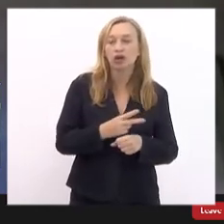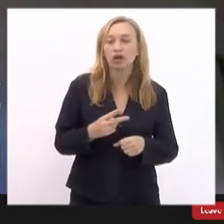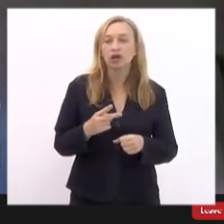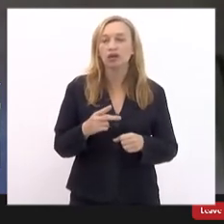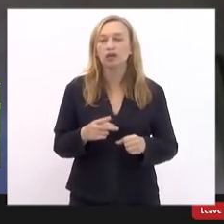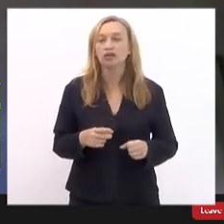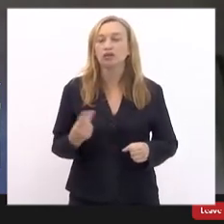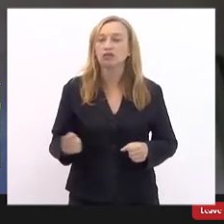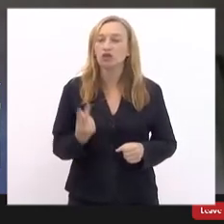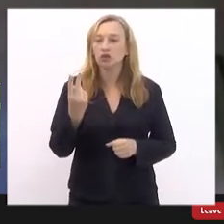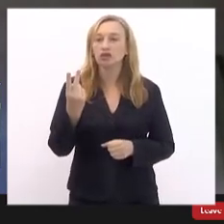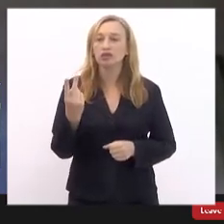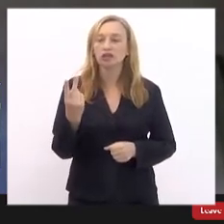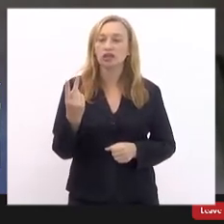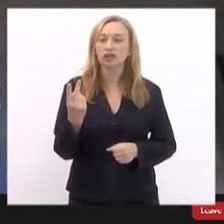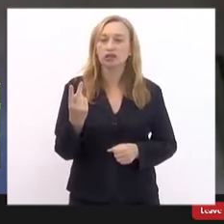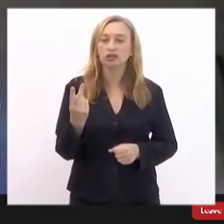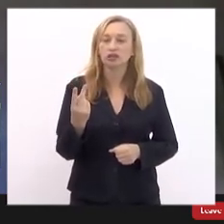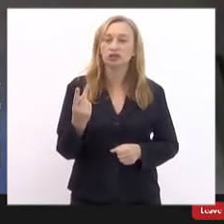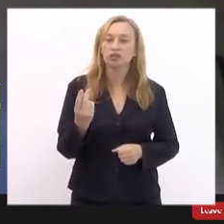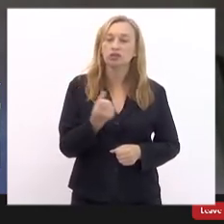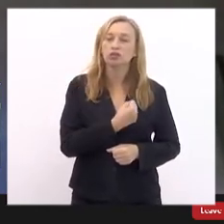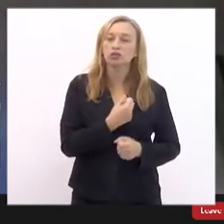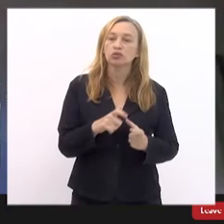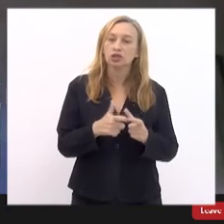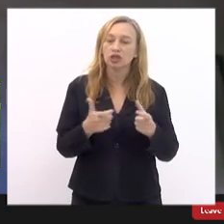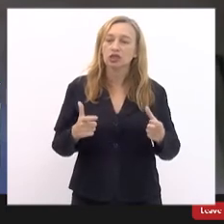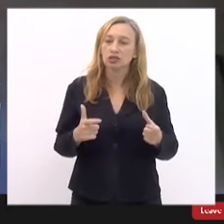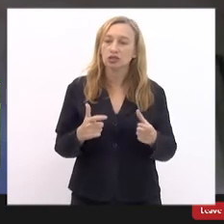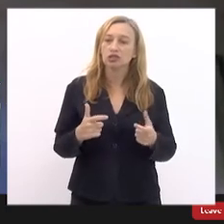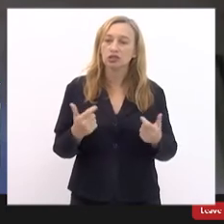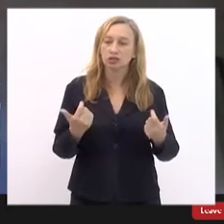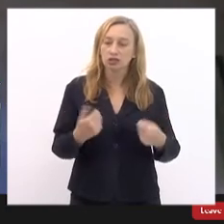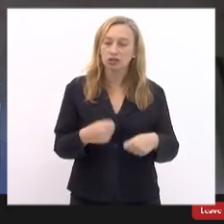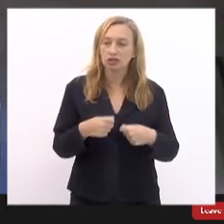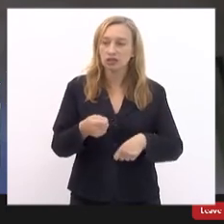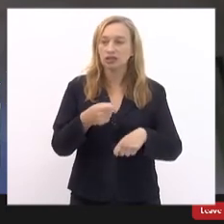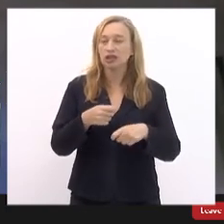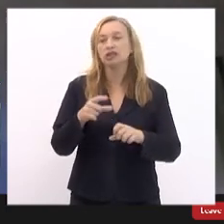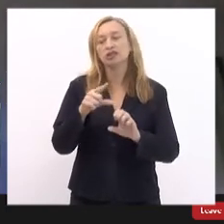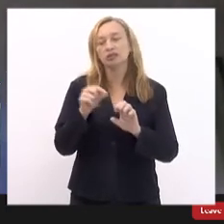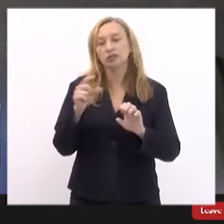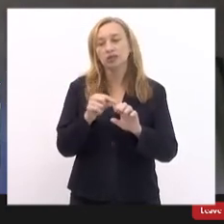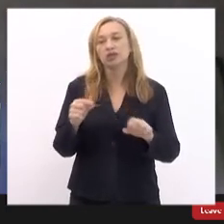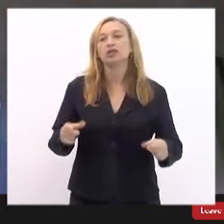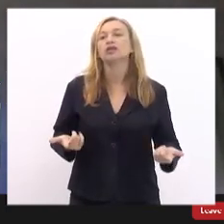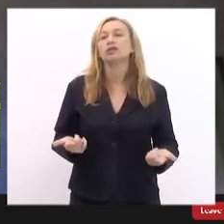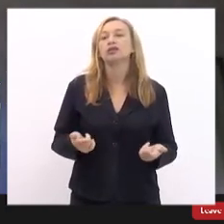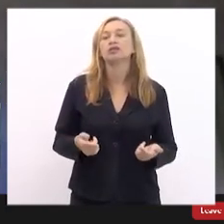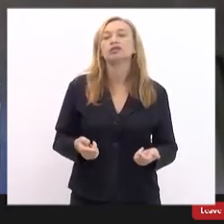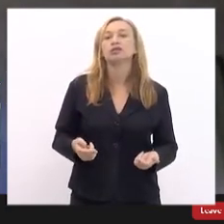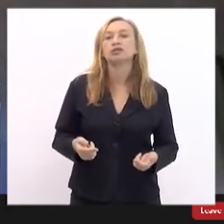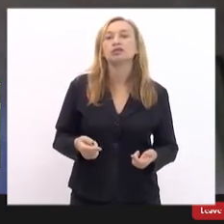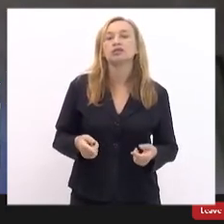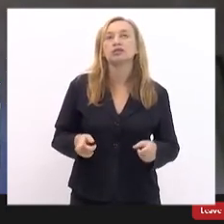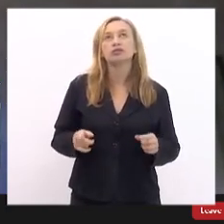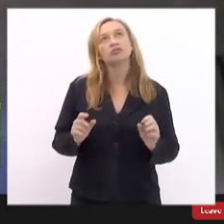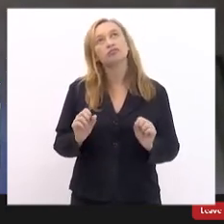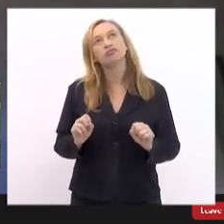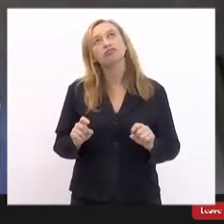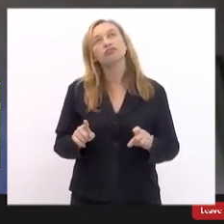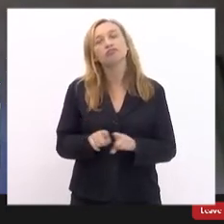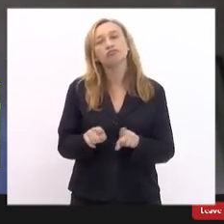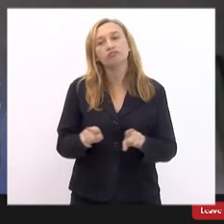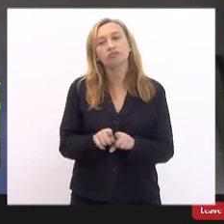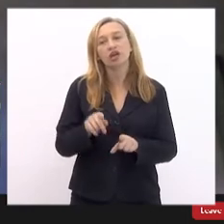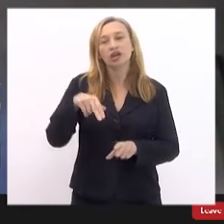contemplar, né, as demandas desses empreendimentos. Inclusive, né, com um comentário que a Nilza